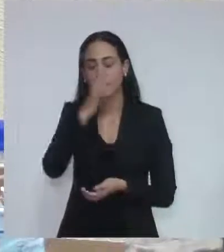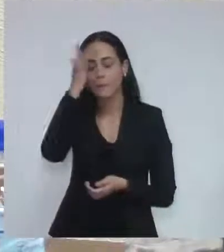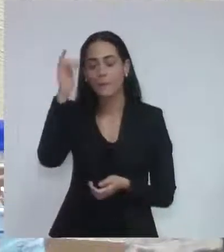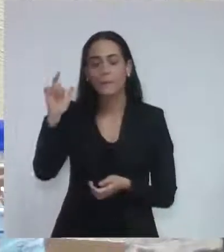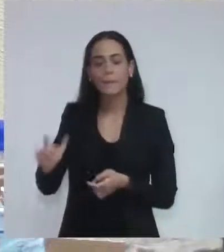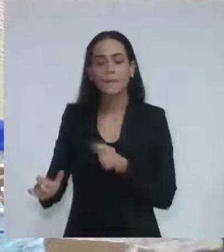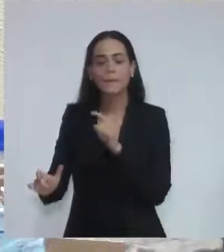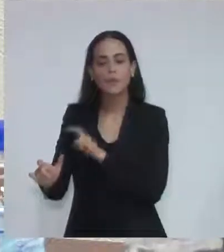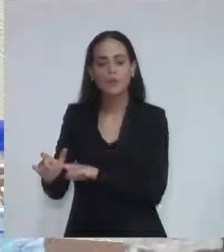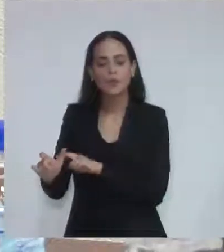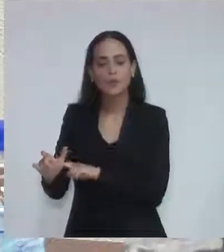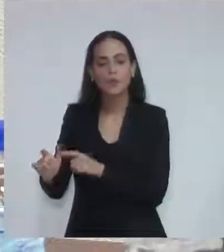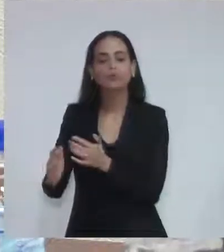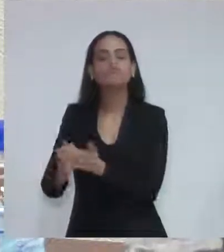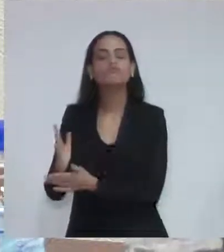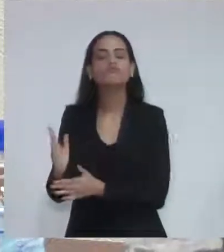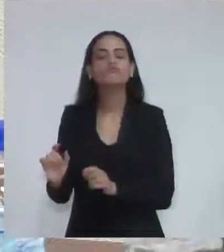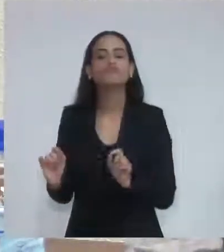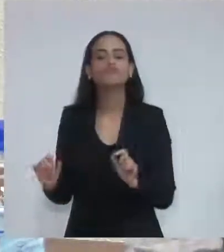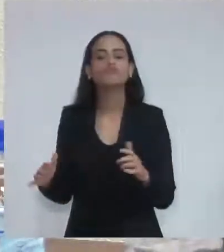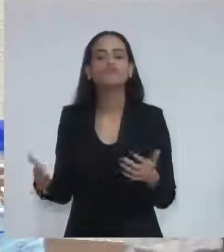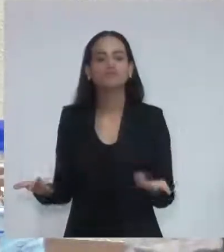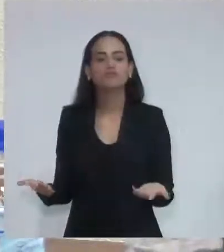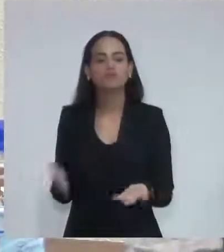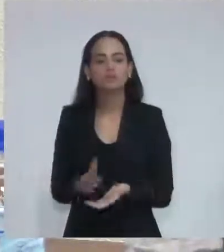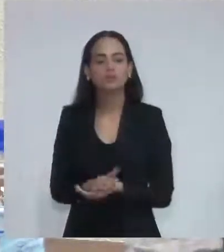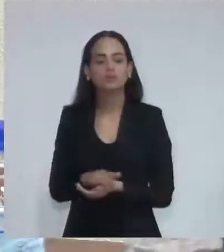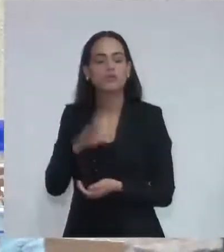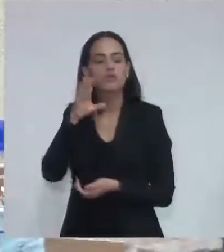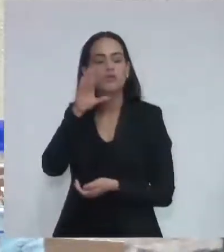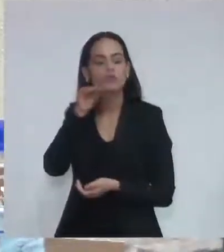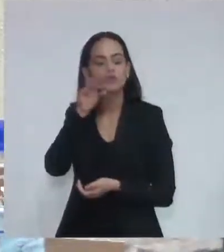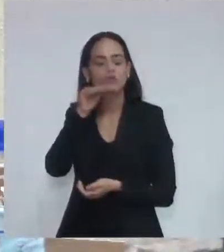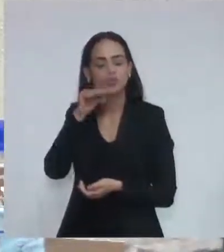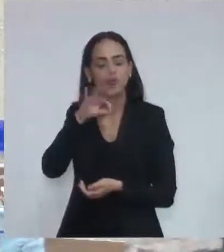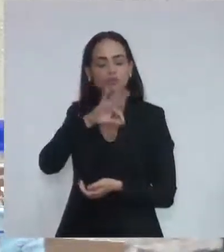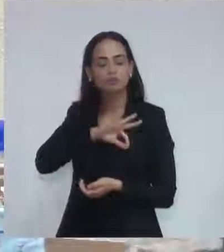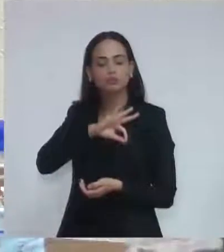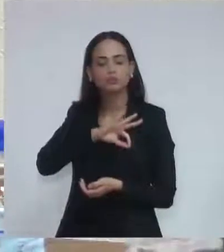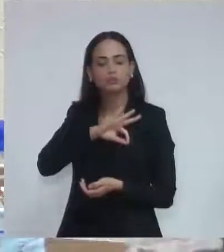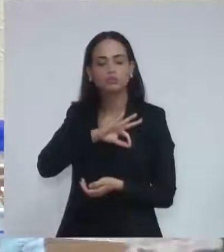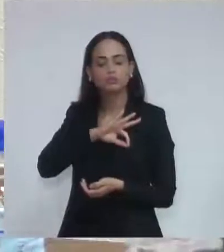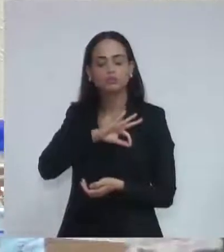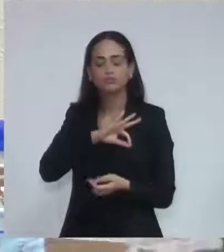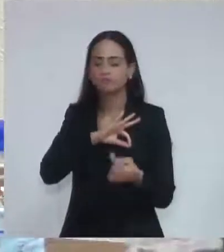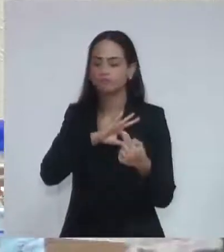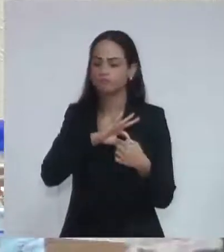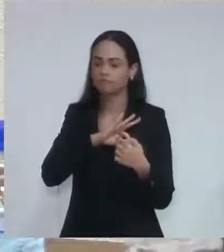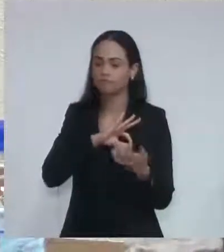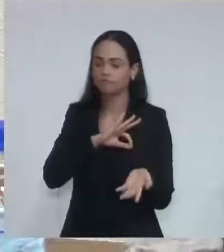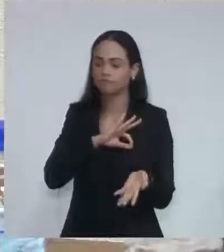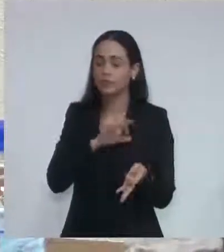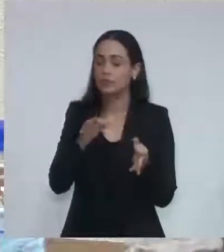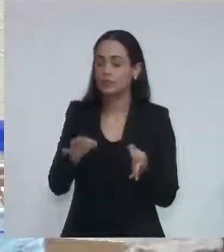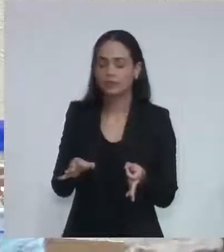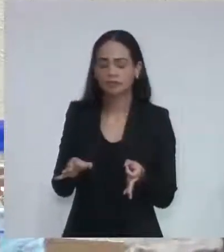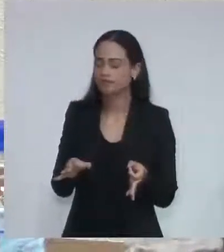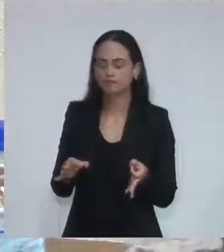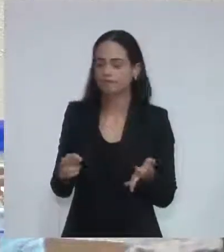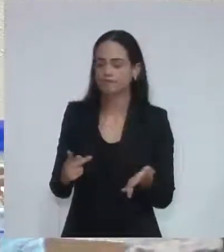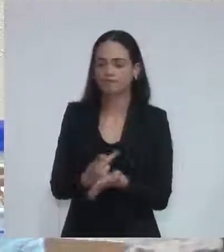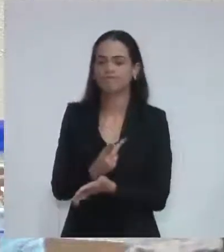autorizou ao funcionário a receber ilegal? Foi ilegal. O Ministério Público também achou